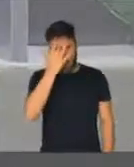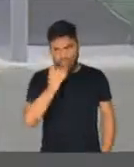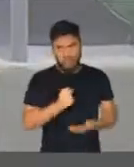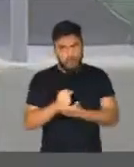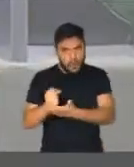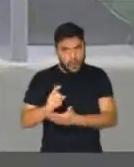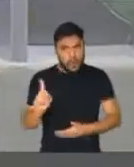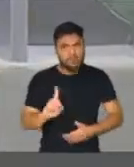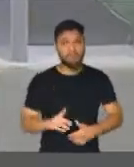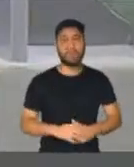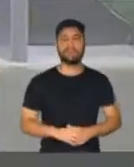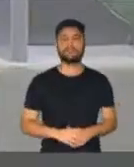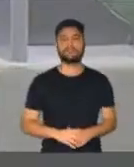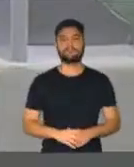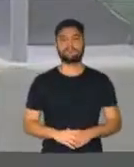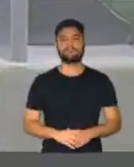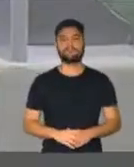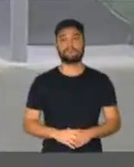Haddad.